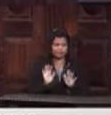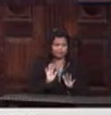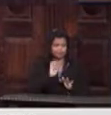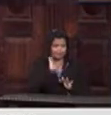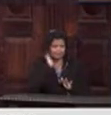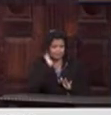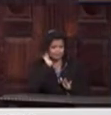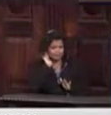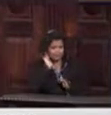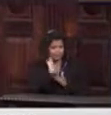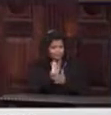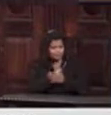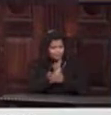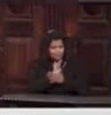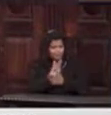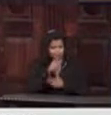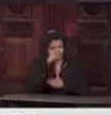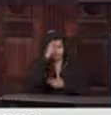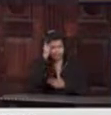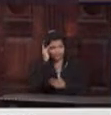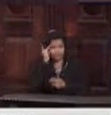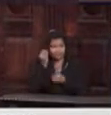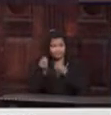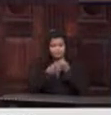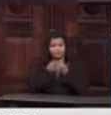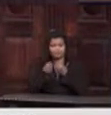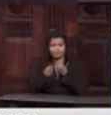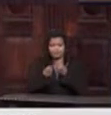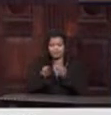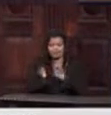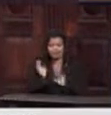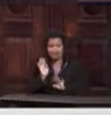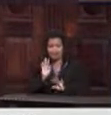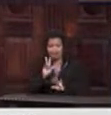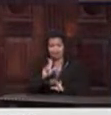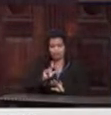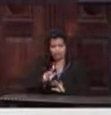alguns estão até lá em Brasília hoje, dizendo isso.